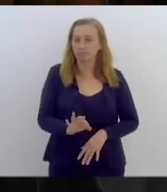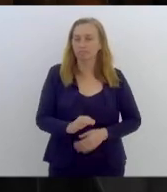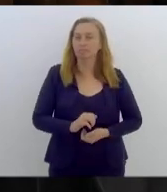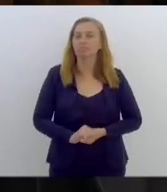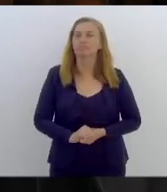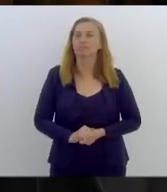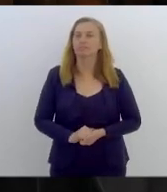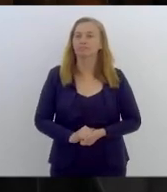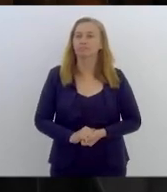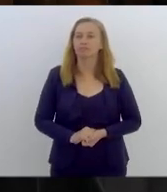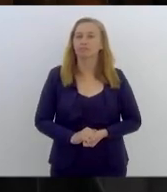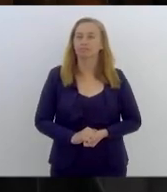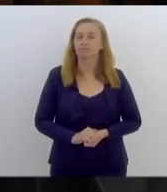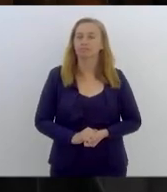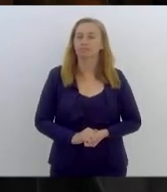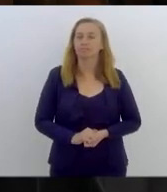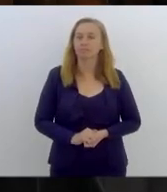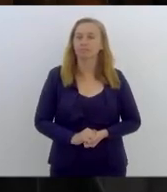seriam